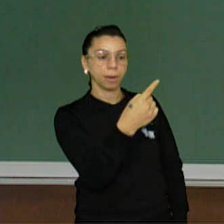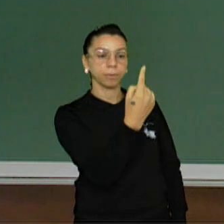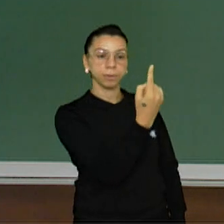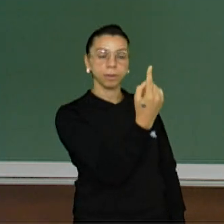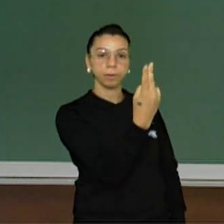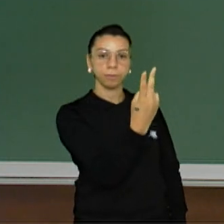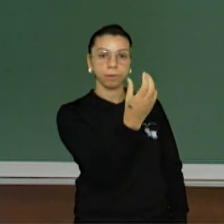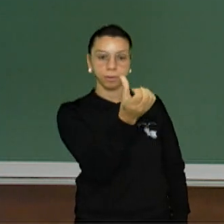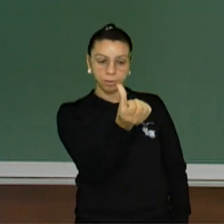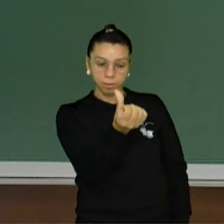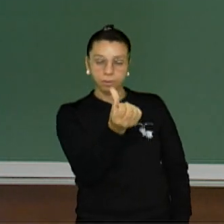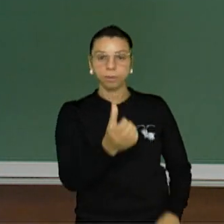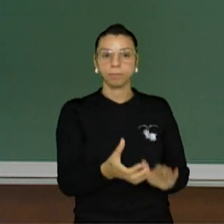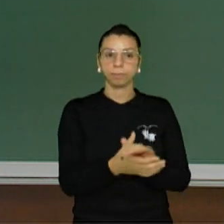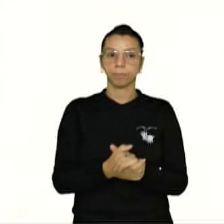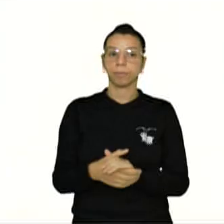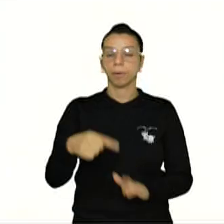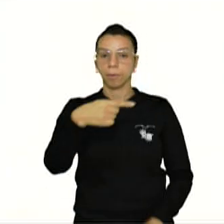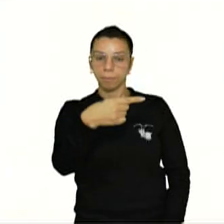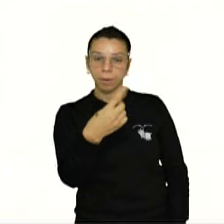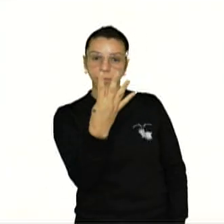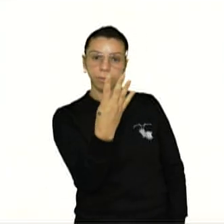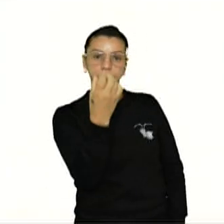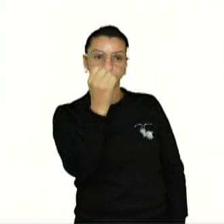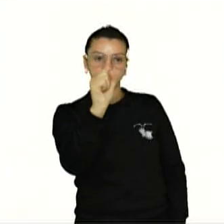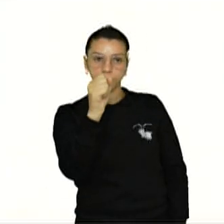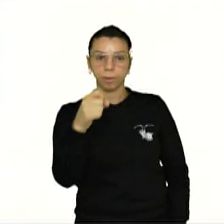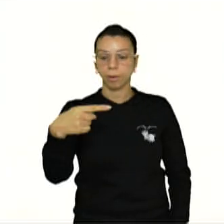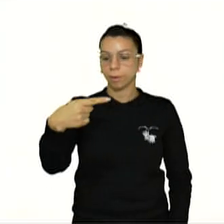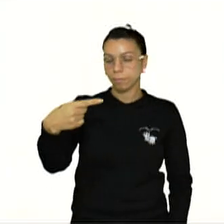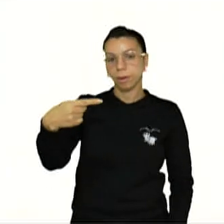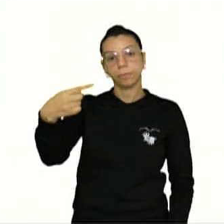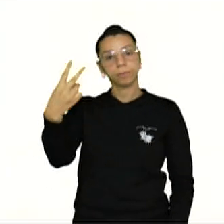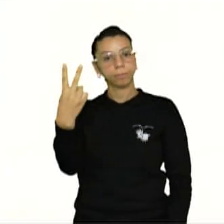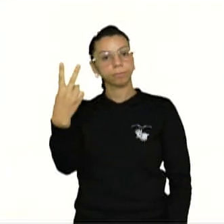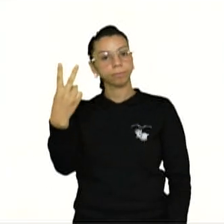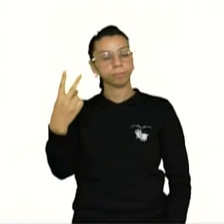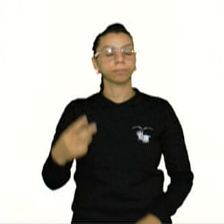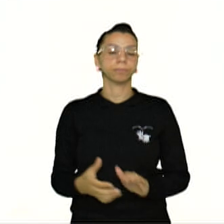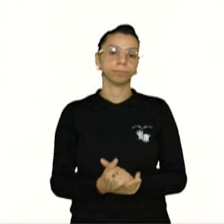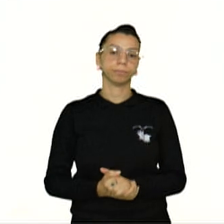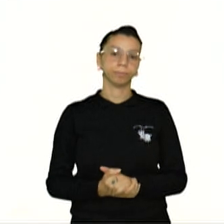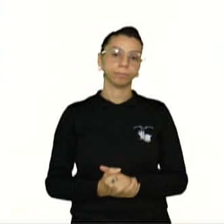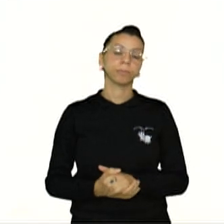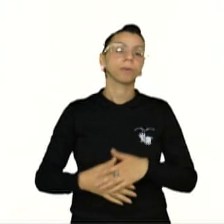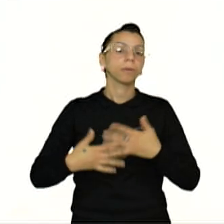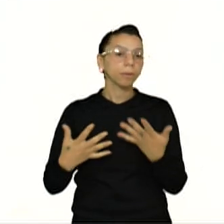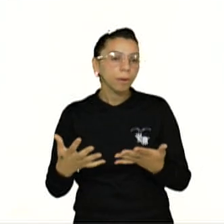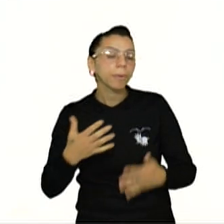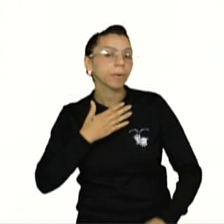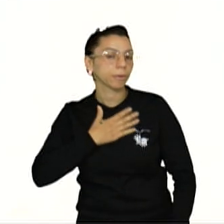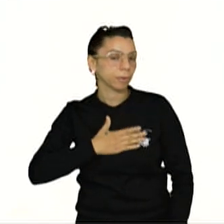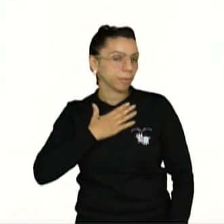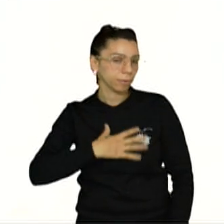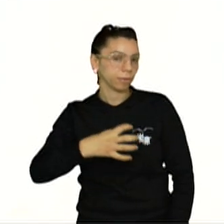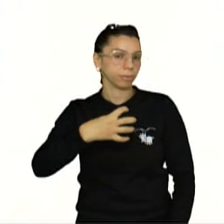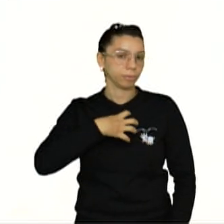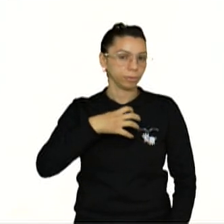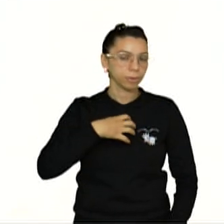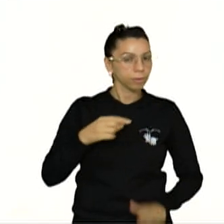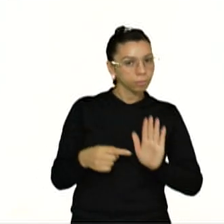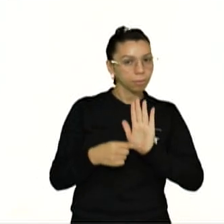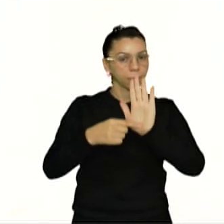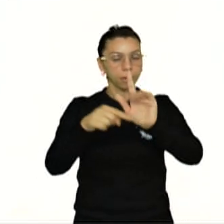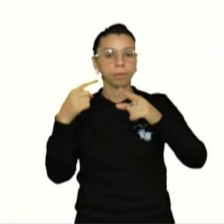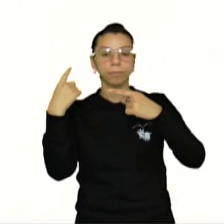aqui o produto, menos 48 e menos 12. Né? Então, eu gosto dessa forma como aparece